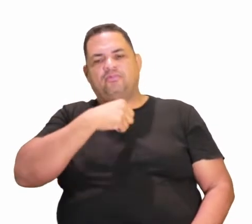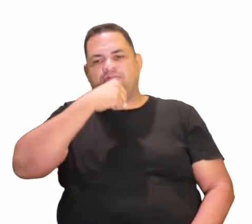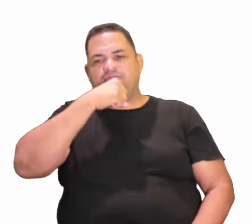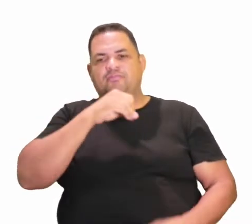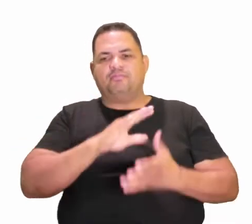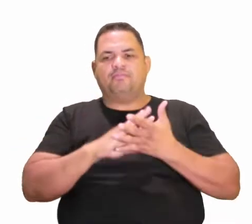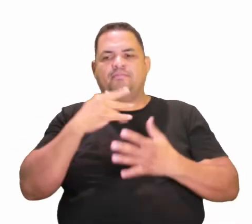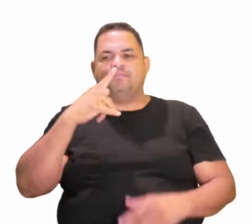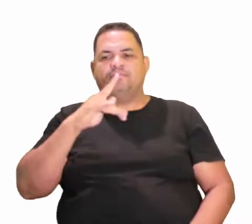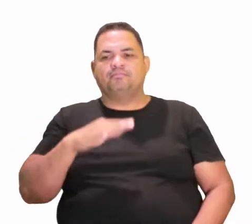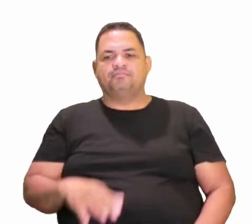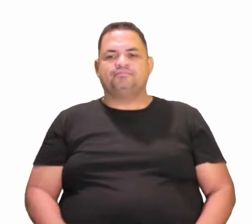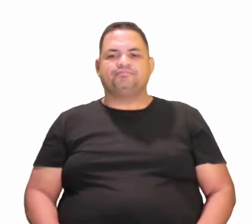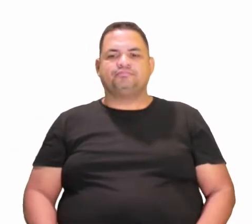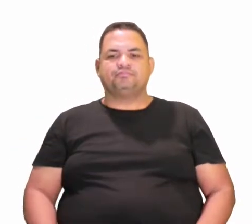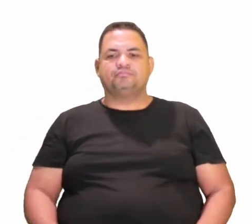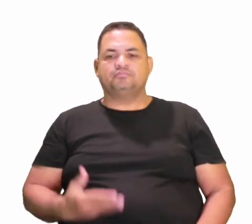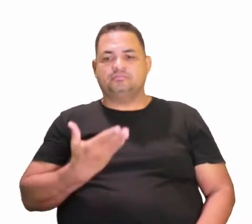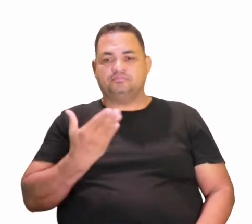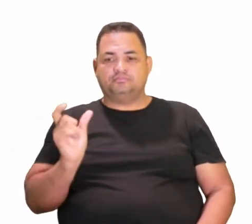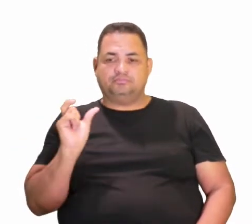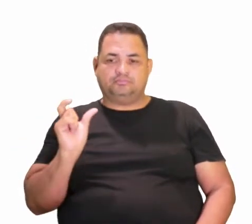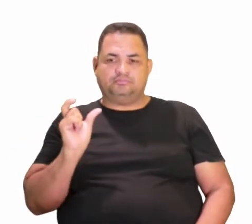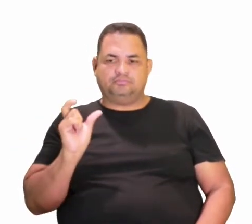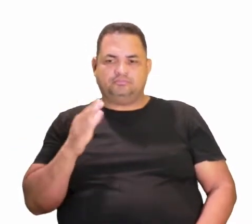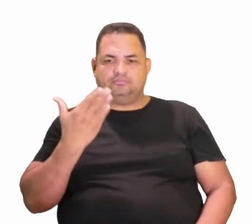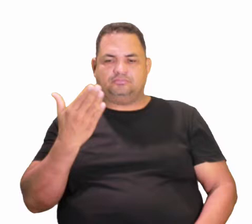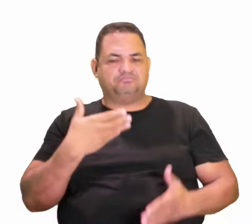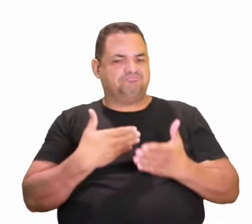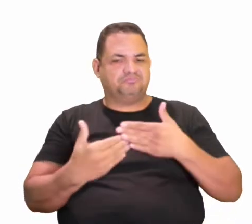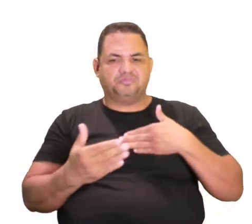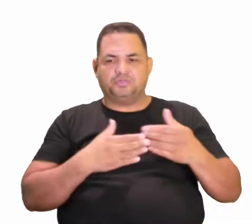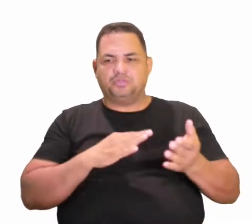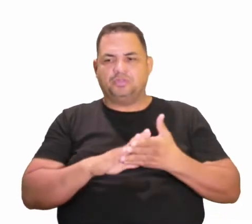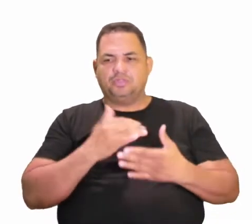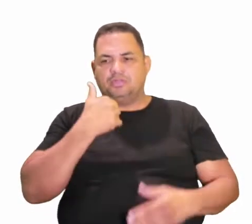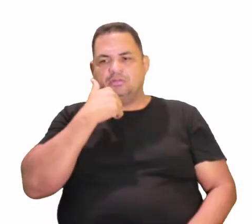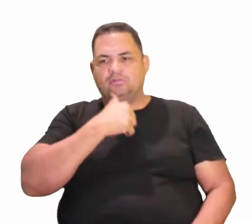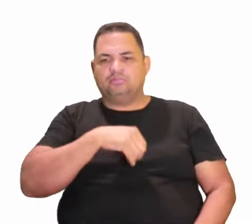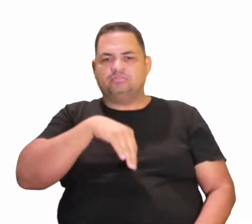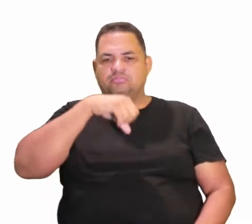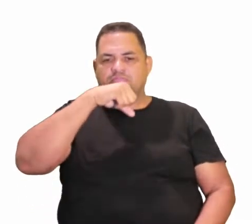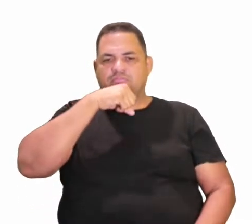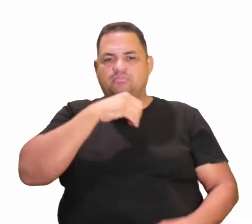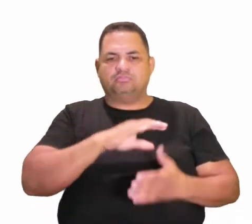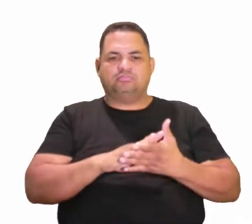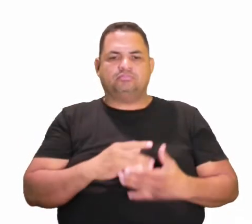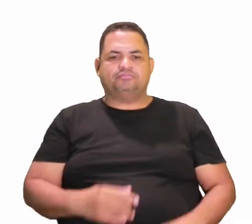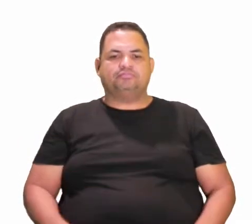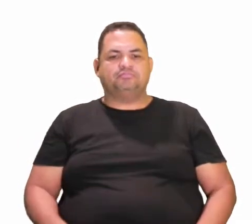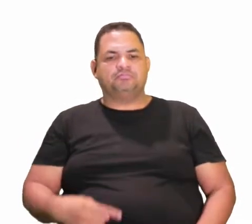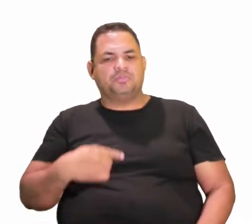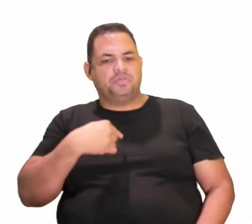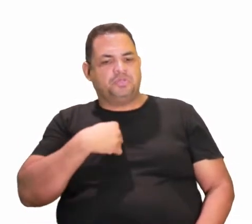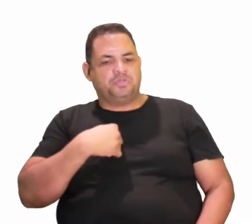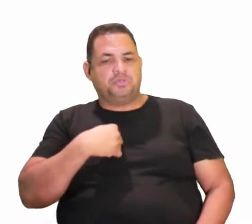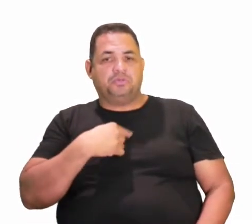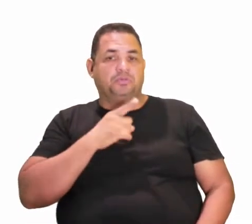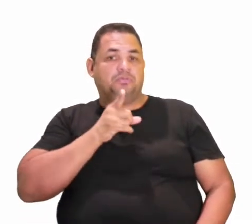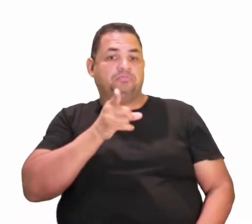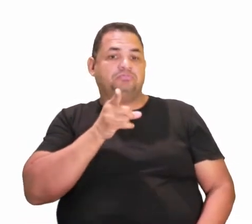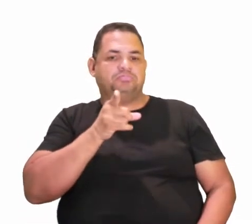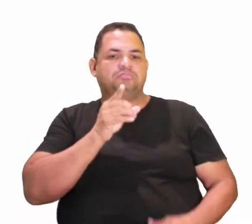ou prima, você vai usar a palavra cousin para qualquer um dos dois. E aqui seria o quê? Eu ou você que está aí assistindo a